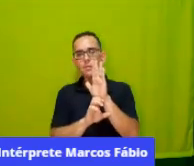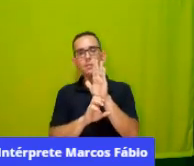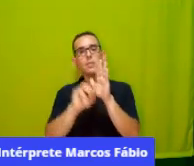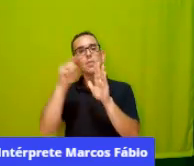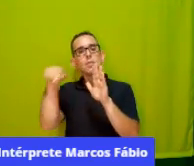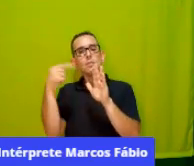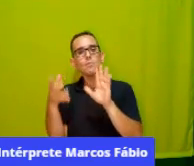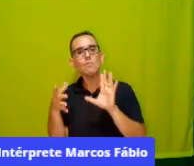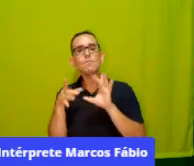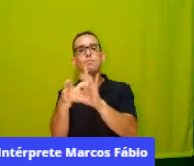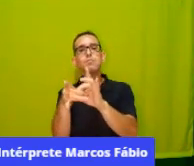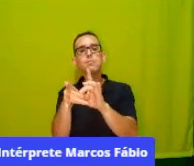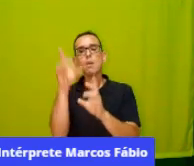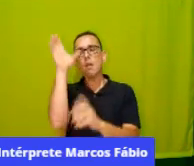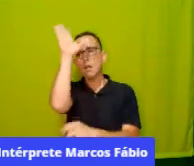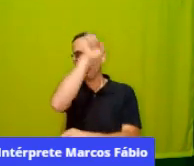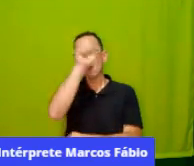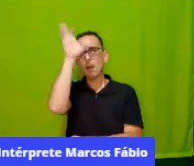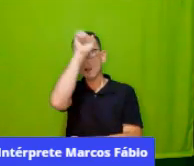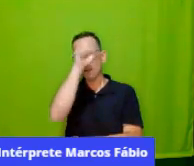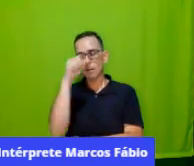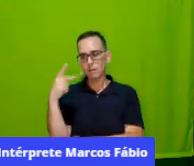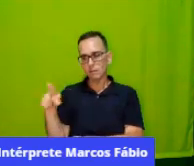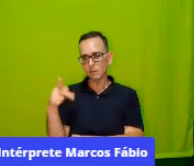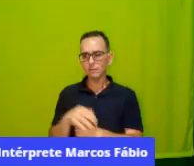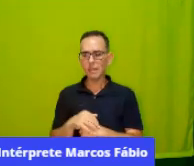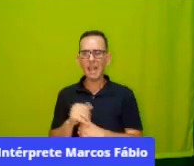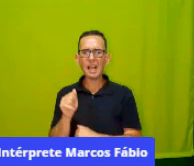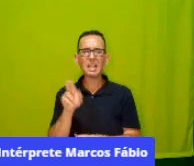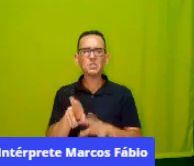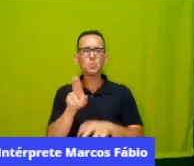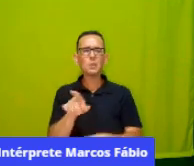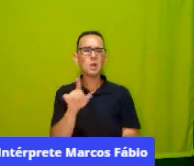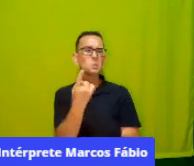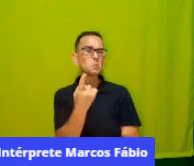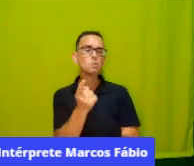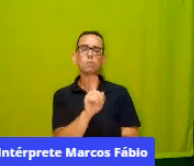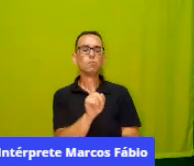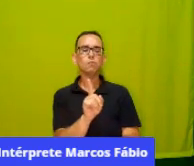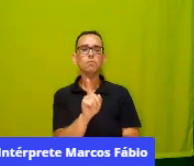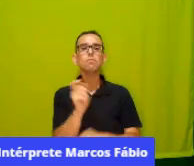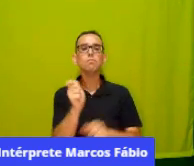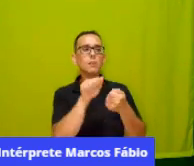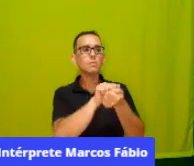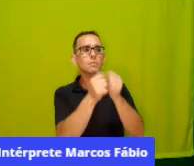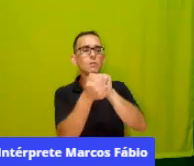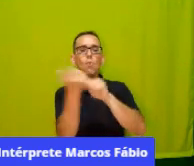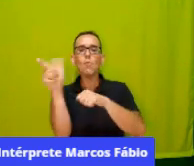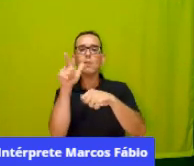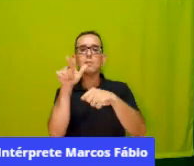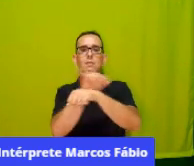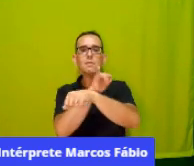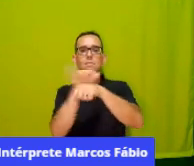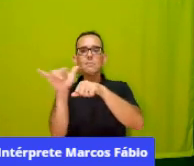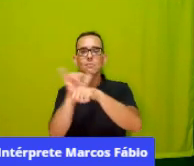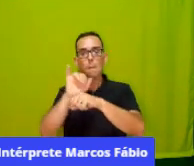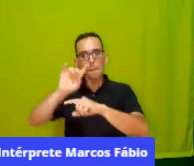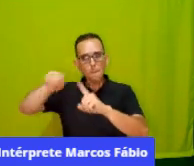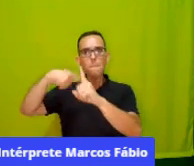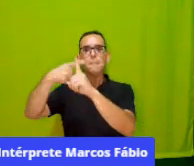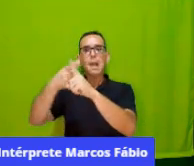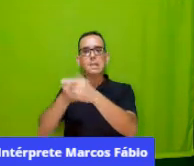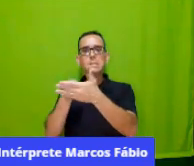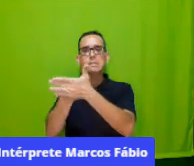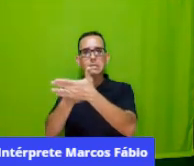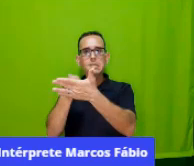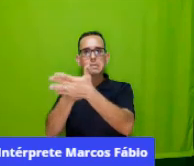A gente pode ir associando os conteúdos e fazendo essa retomada, né? O aprendizado dele. Então, nem sempre a gente vai usar só um, a